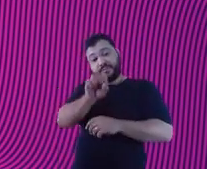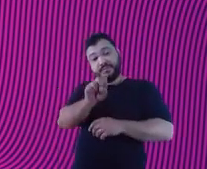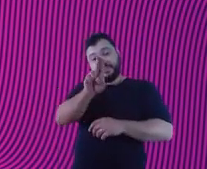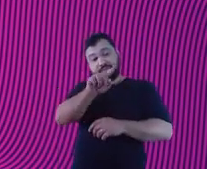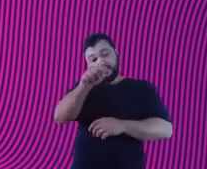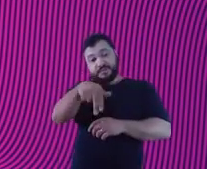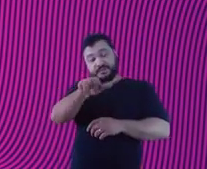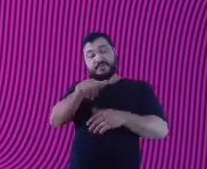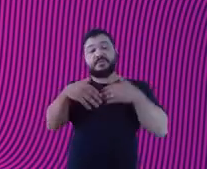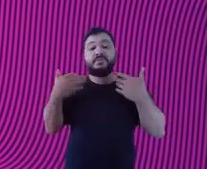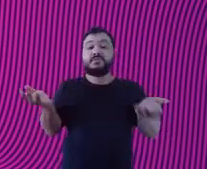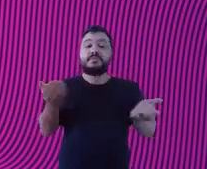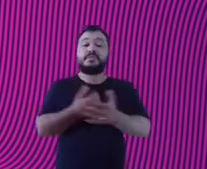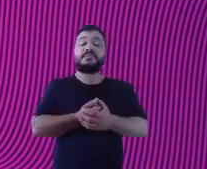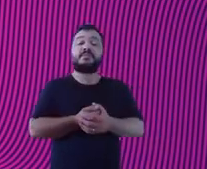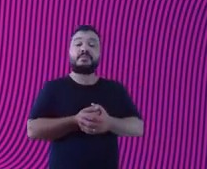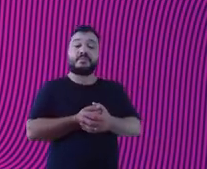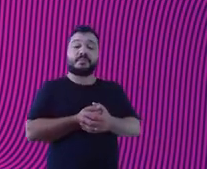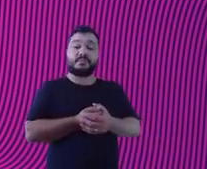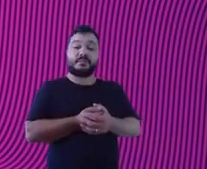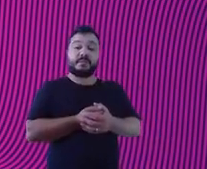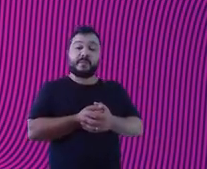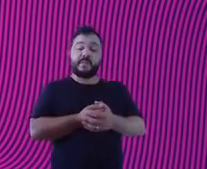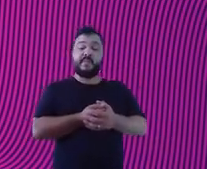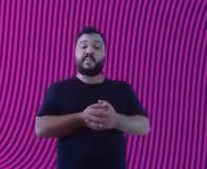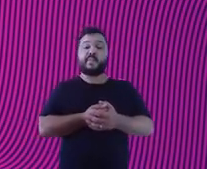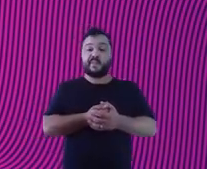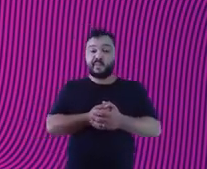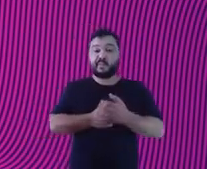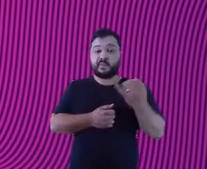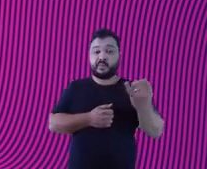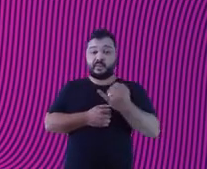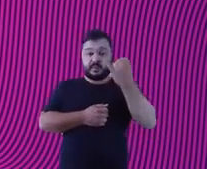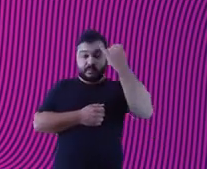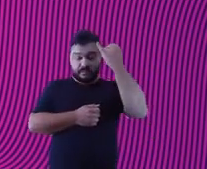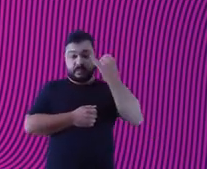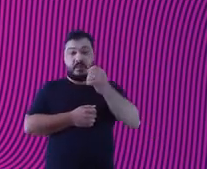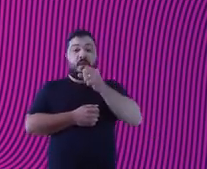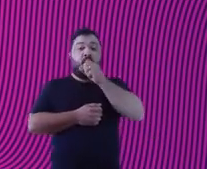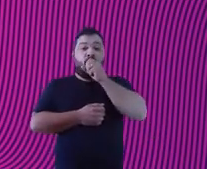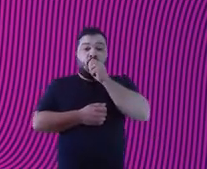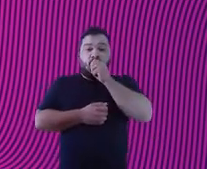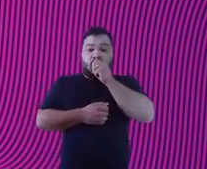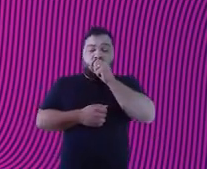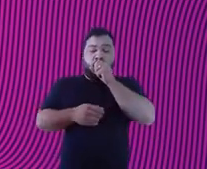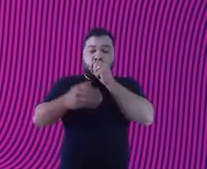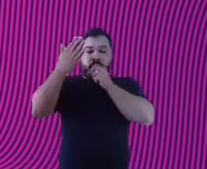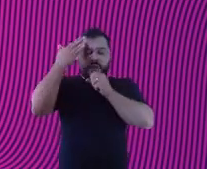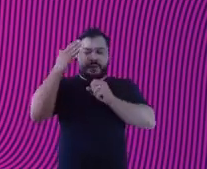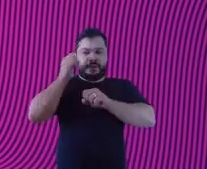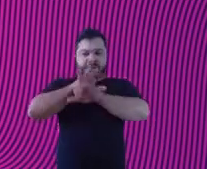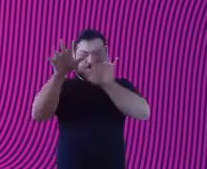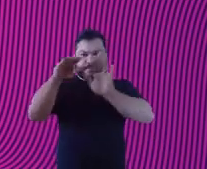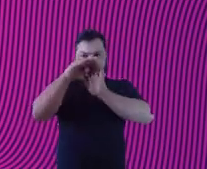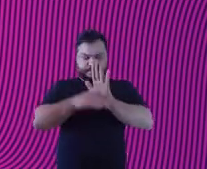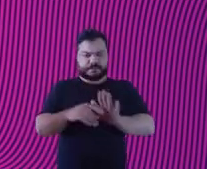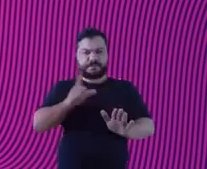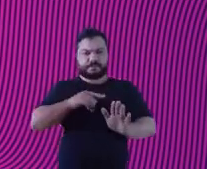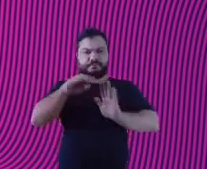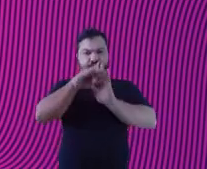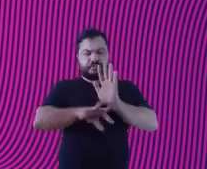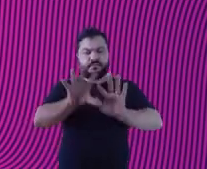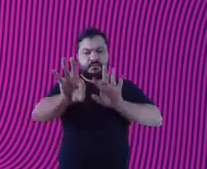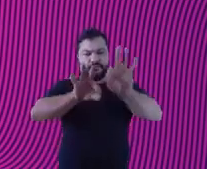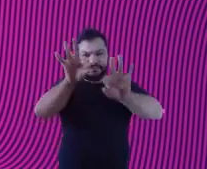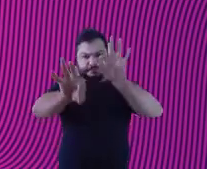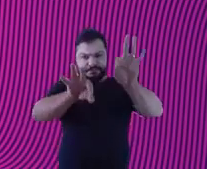Então, assim, de importante, né? Bom, claramente o critério, havia um critério de elegibilidade